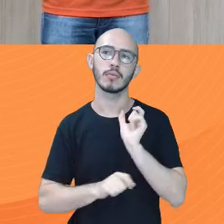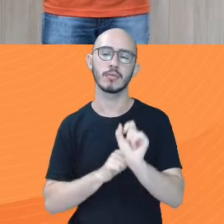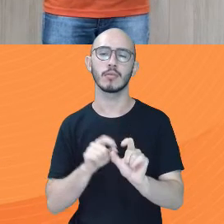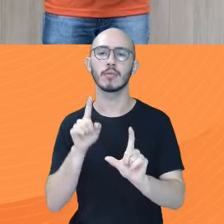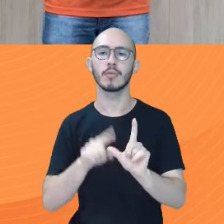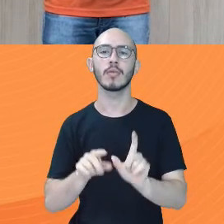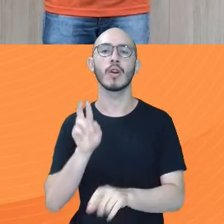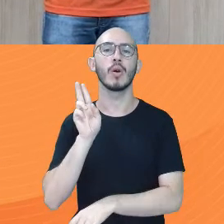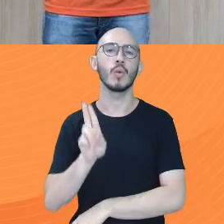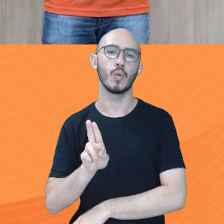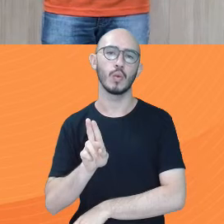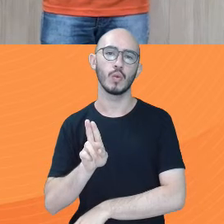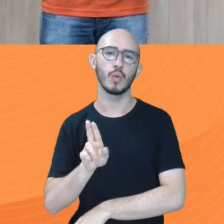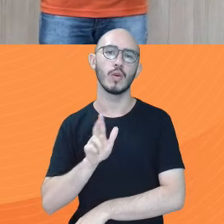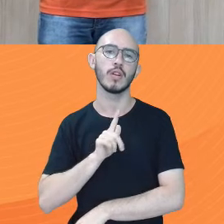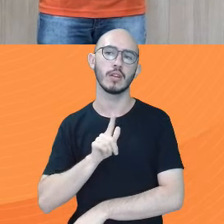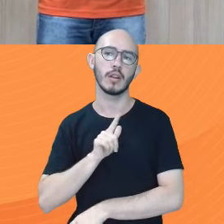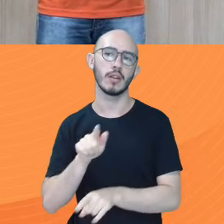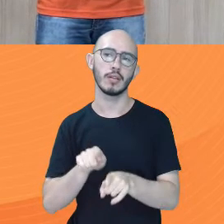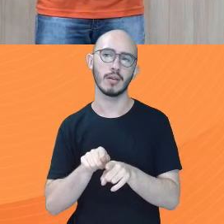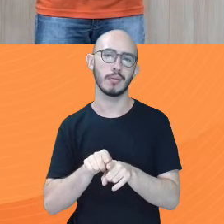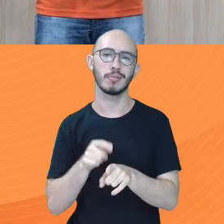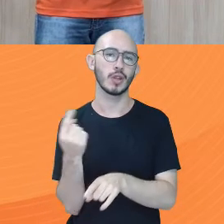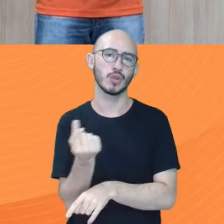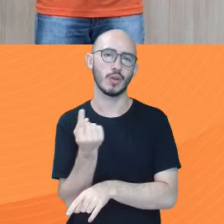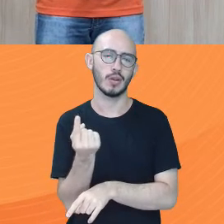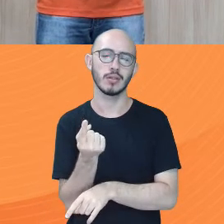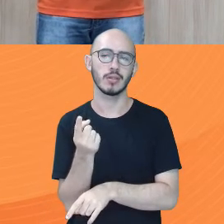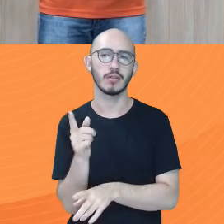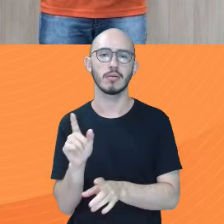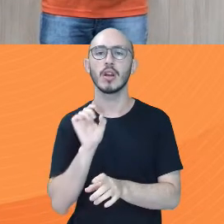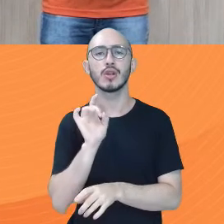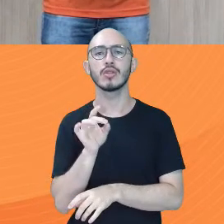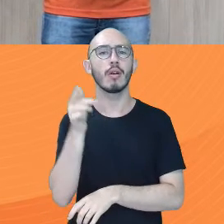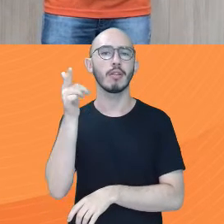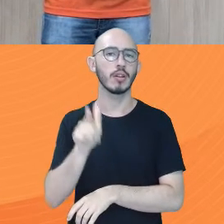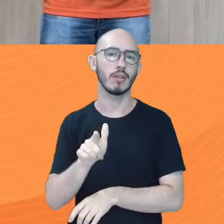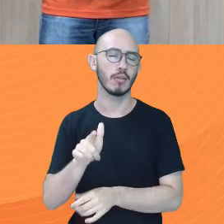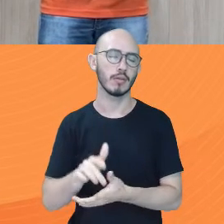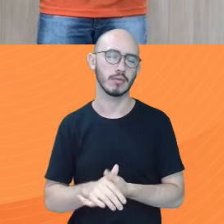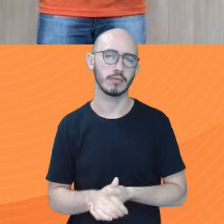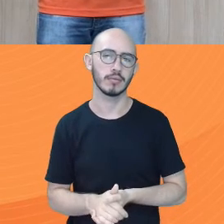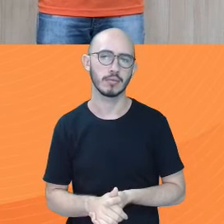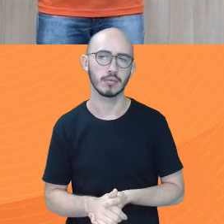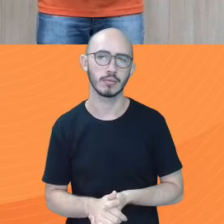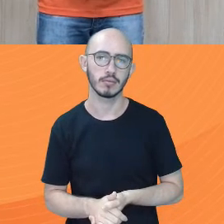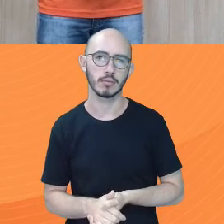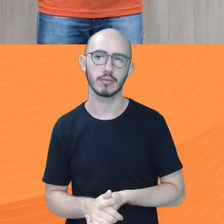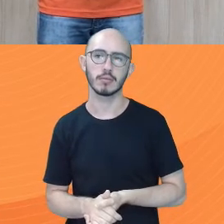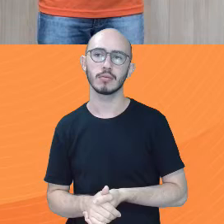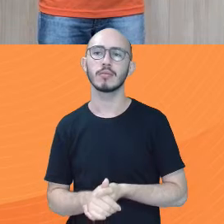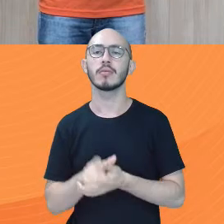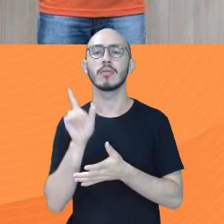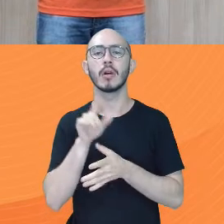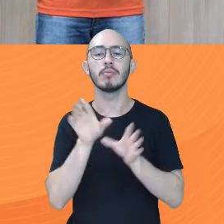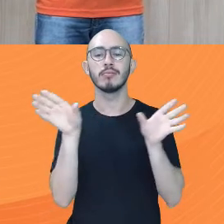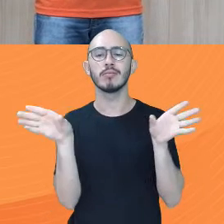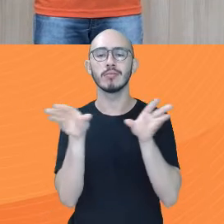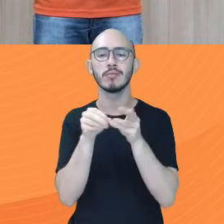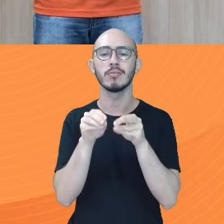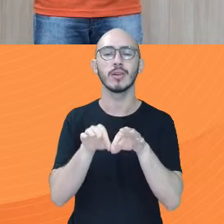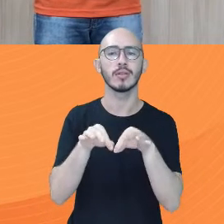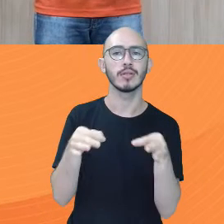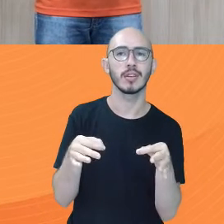O u ali não tem nenhum termo semelhante, então a gente faz a repetição. Então, eu fiz aí, ó, a simplificação